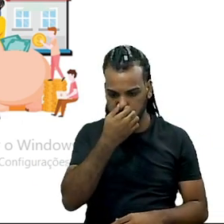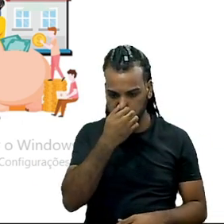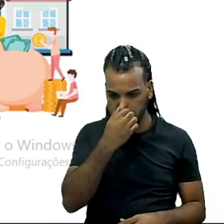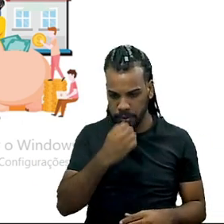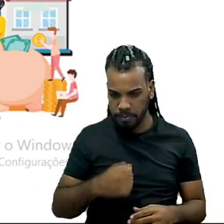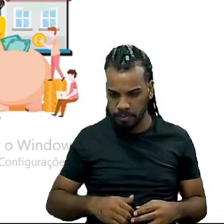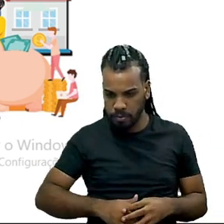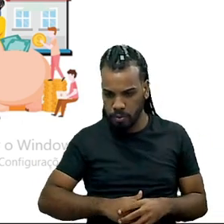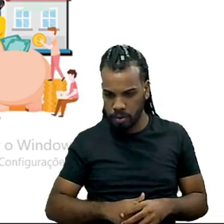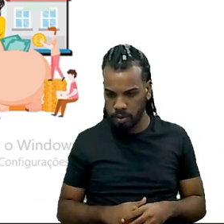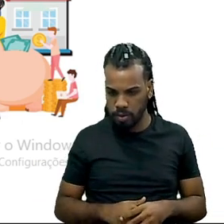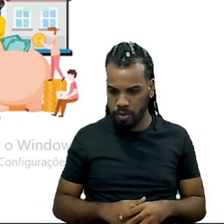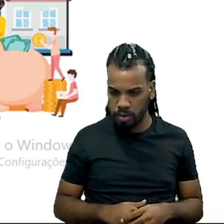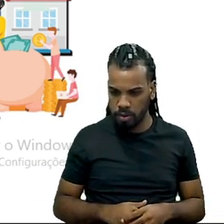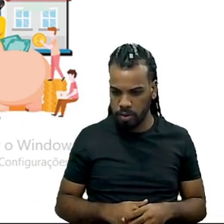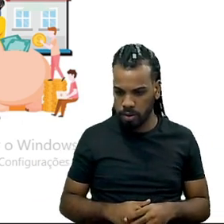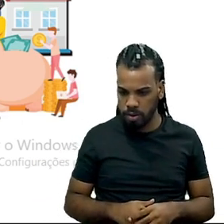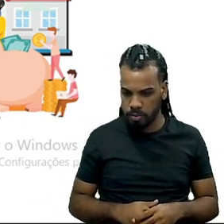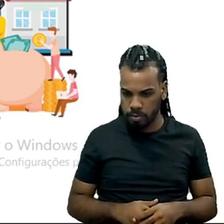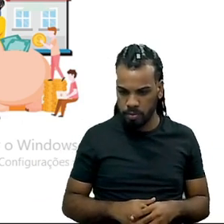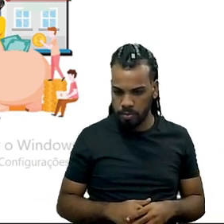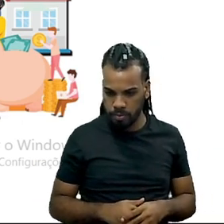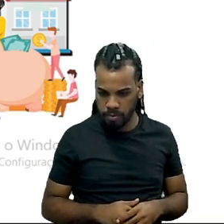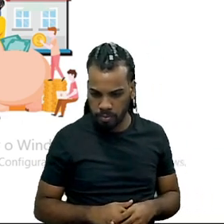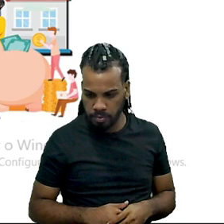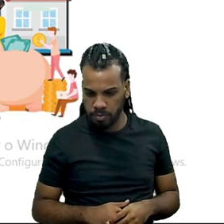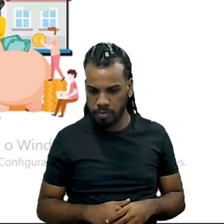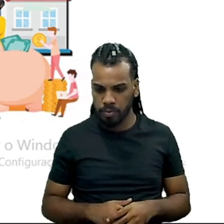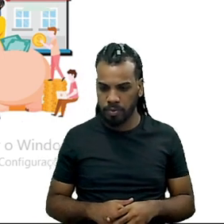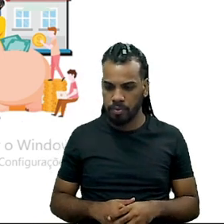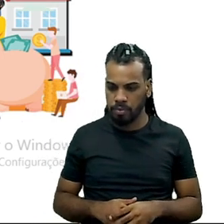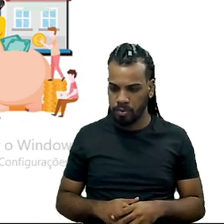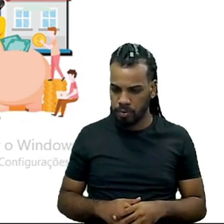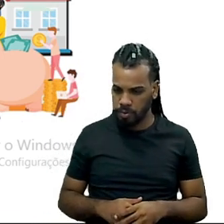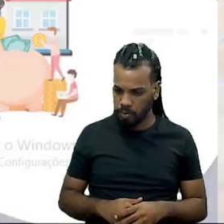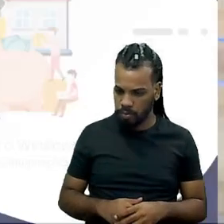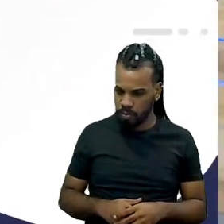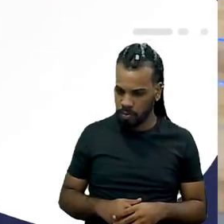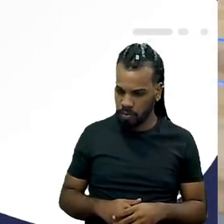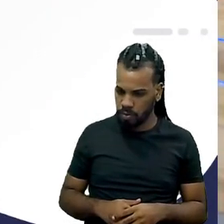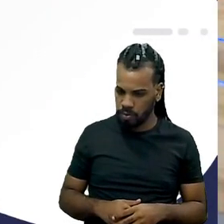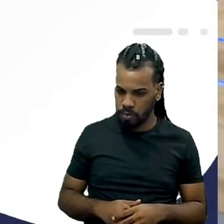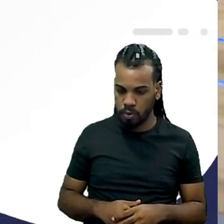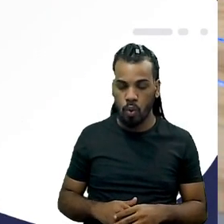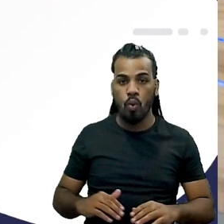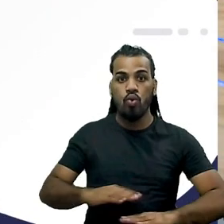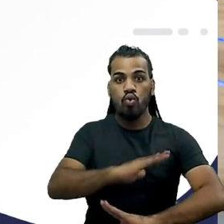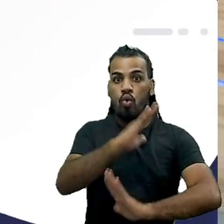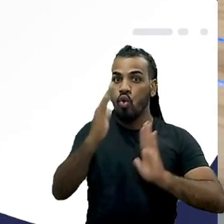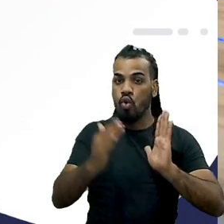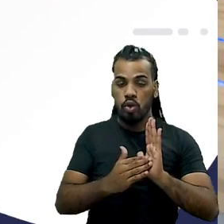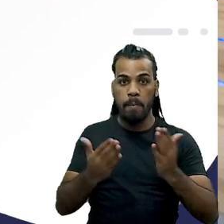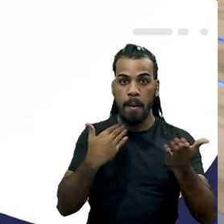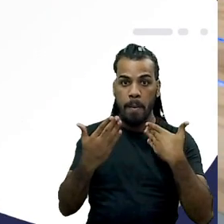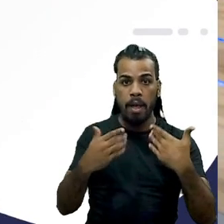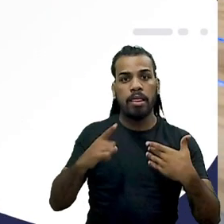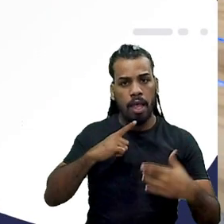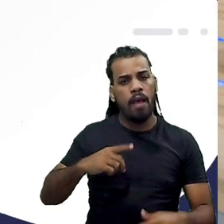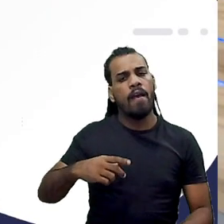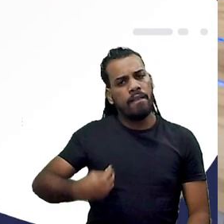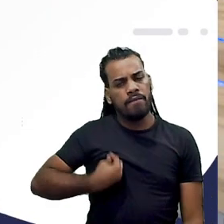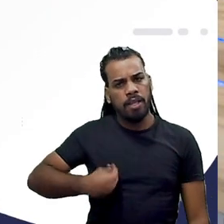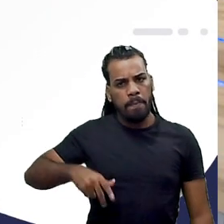até com esse slide colocar para vocês que tudo que a gente está trabalhando, conversando aqui com vocês, se aplica à nossa vida